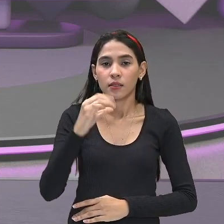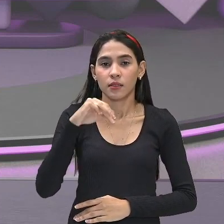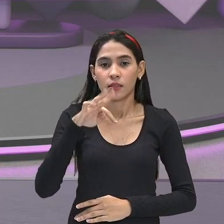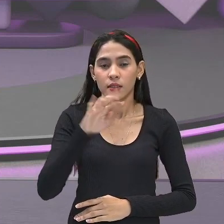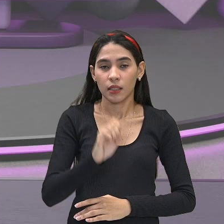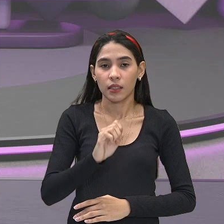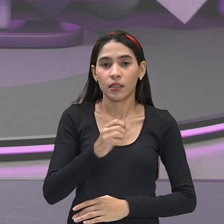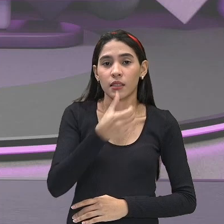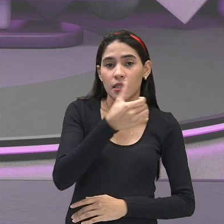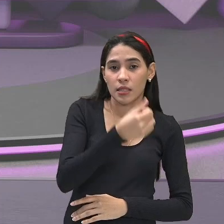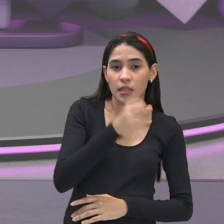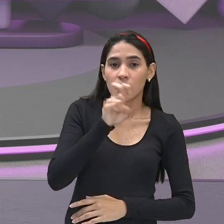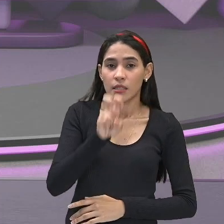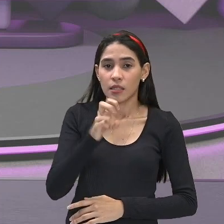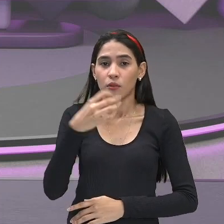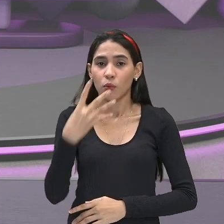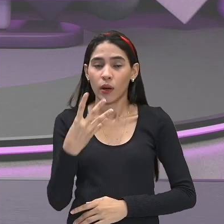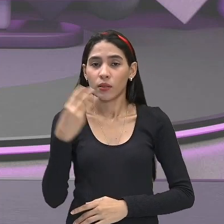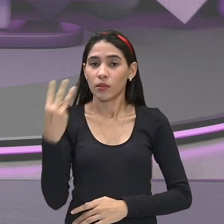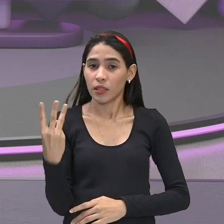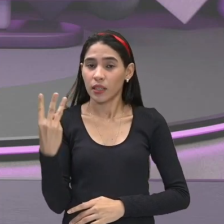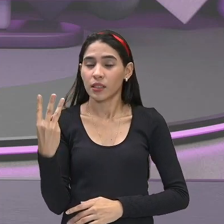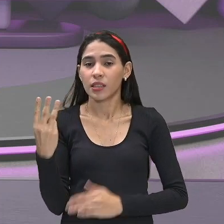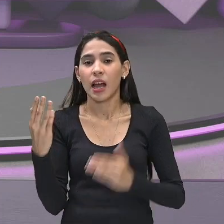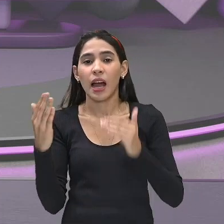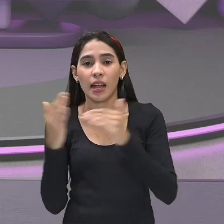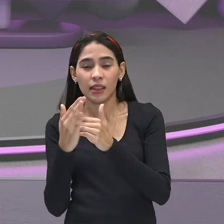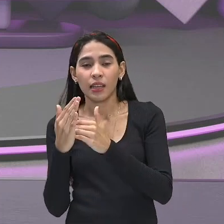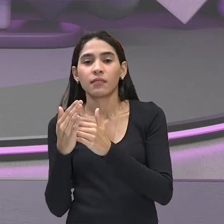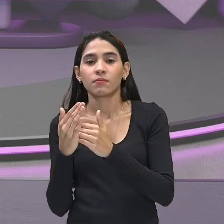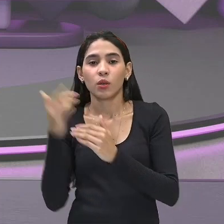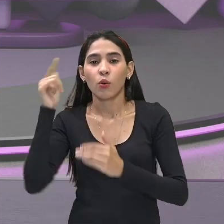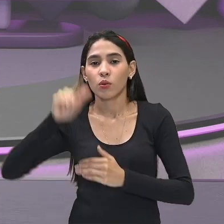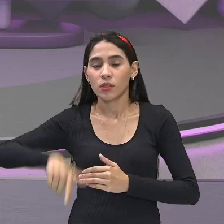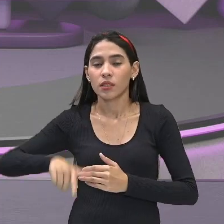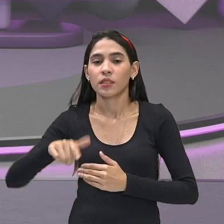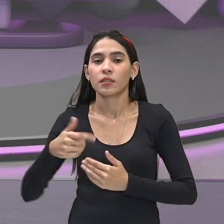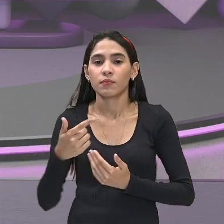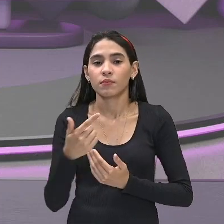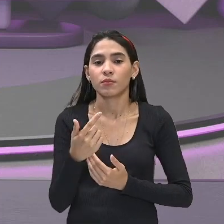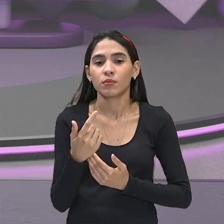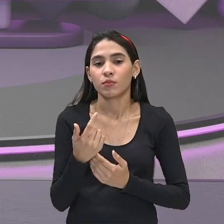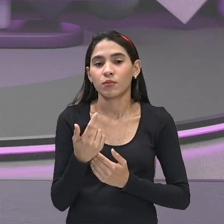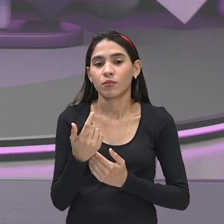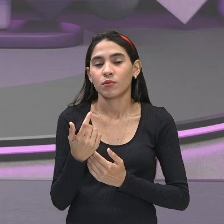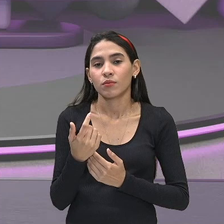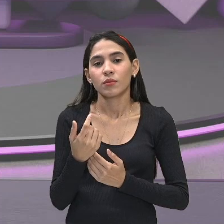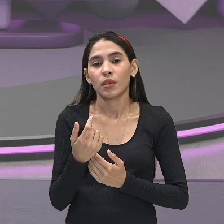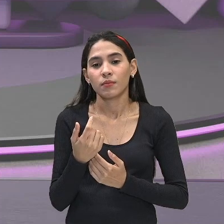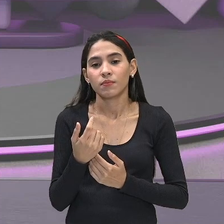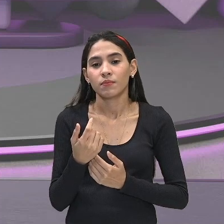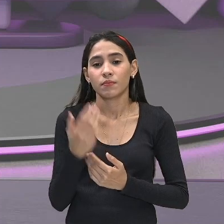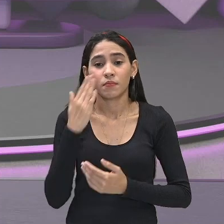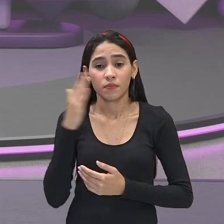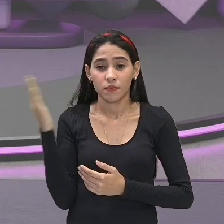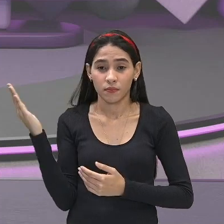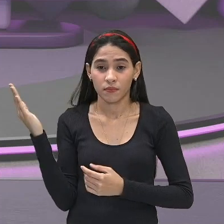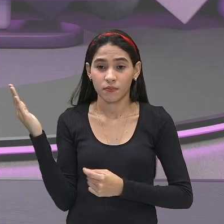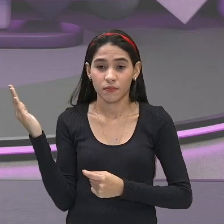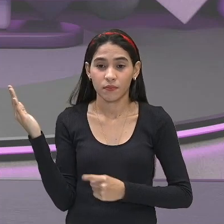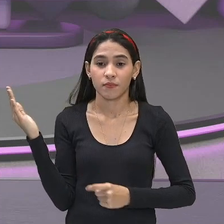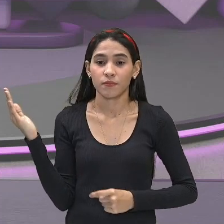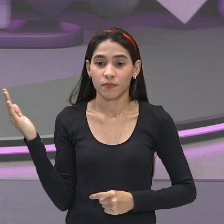5, 4, 3, né? Até nós chegarmos ali nas duas últimas pedras, tá? Pode soltar as últimas, tá aí,